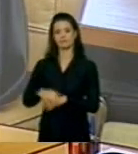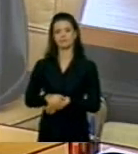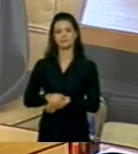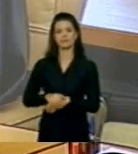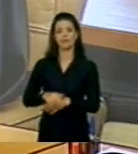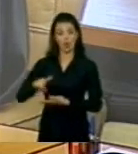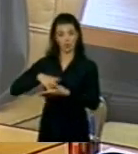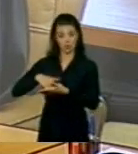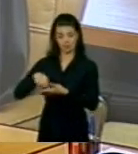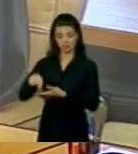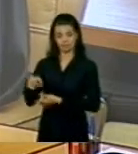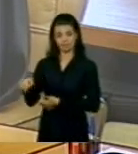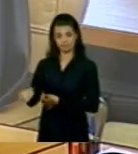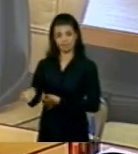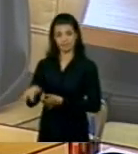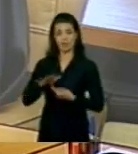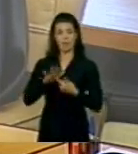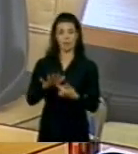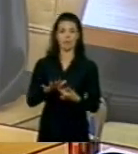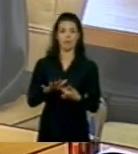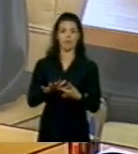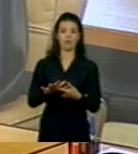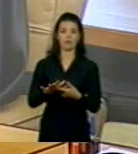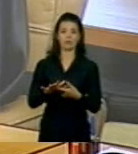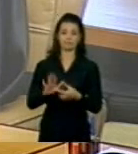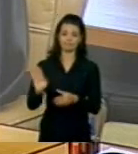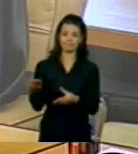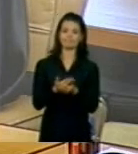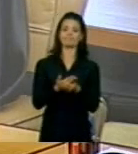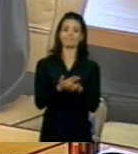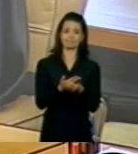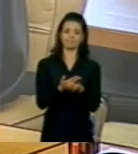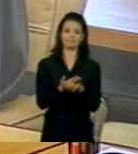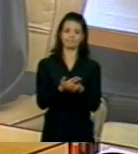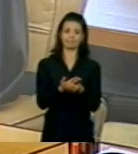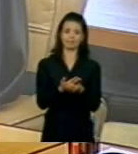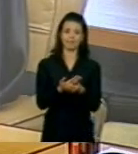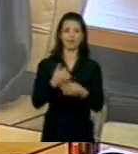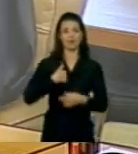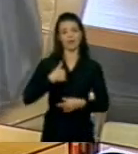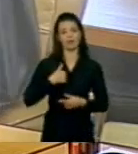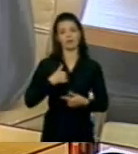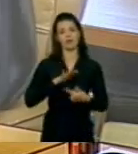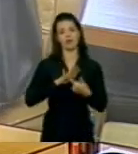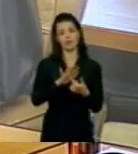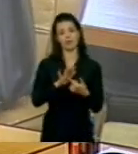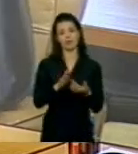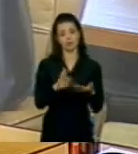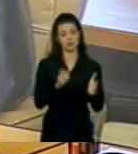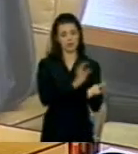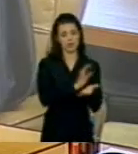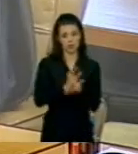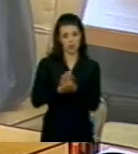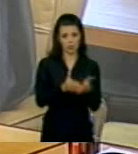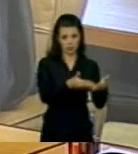aos autos e, em vista do que veio aos autos, facultei a manifestação dos requerentes interessados já no